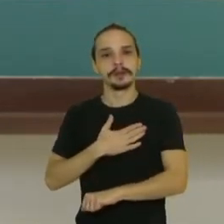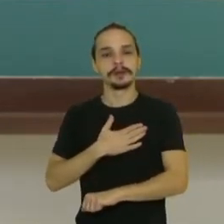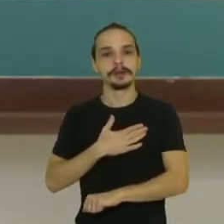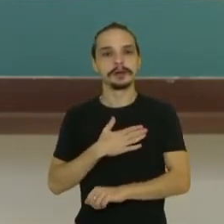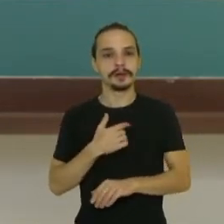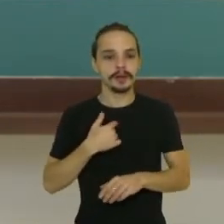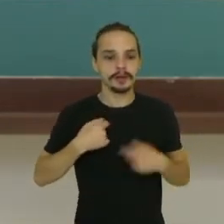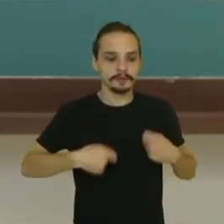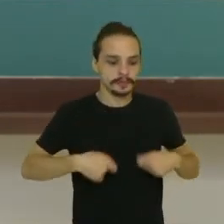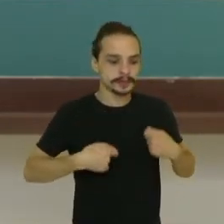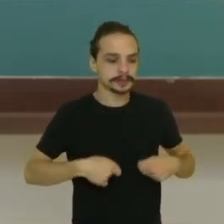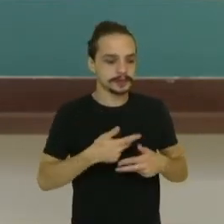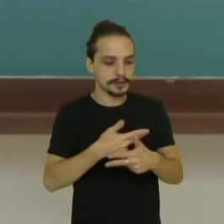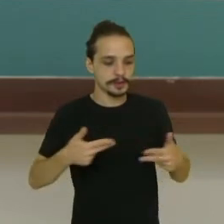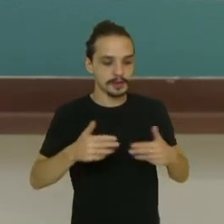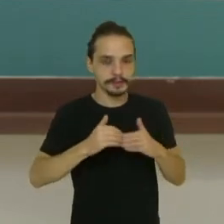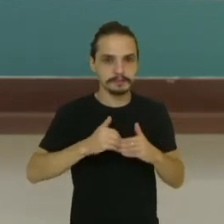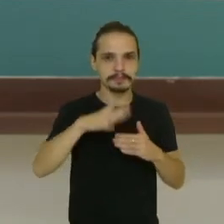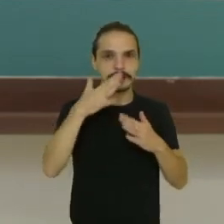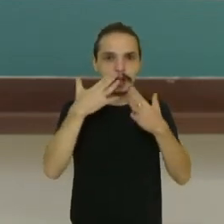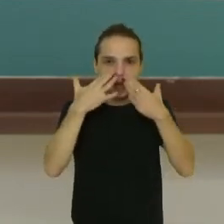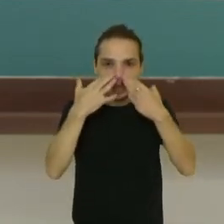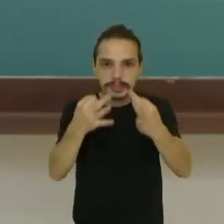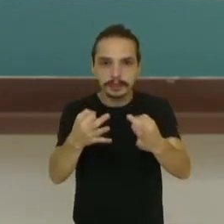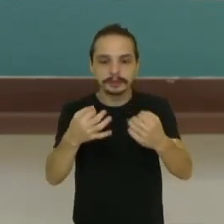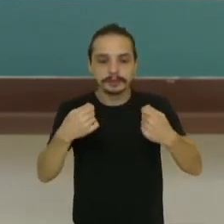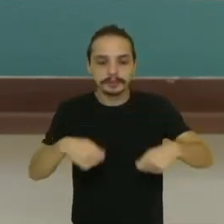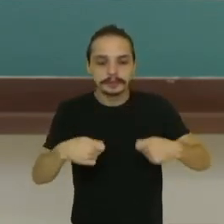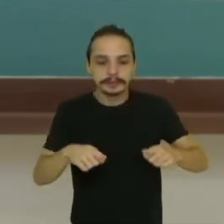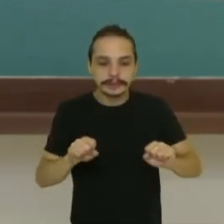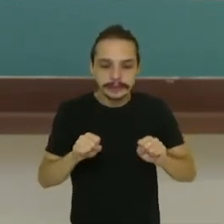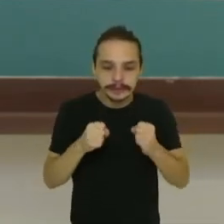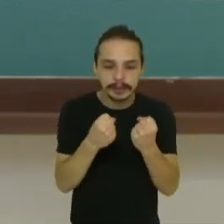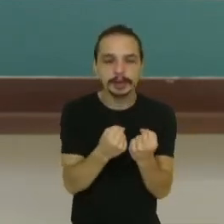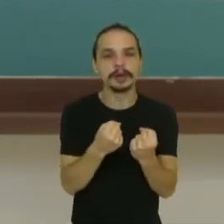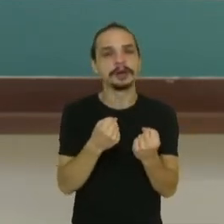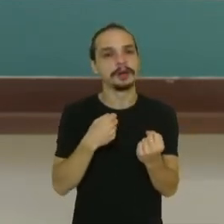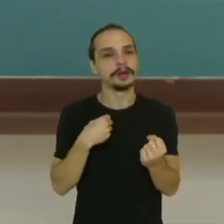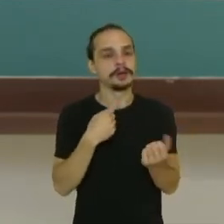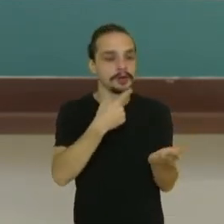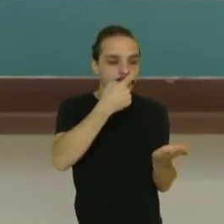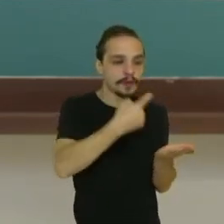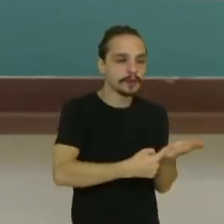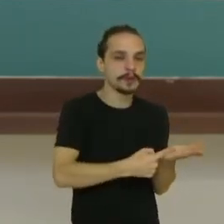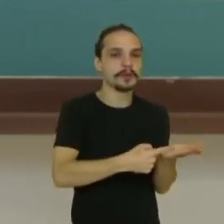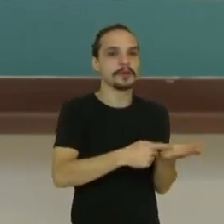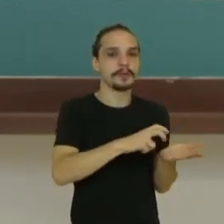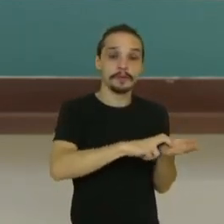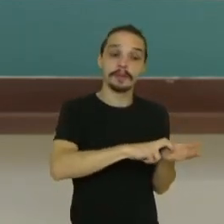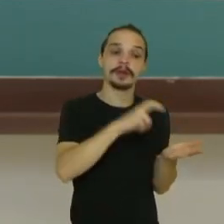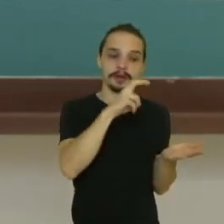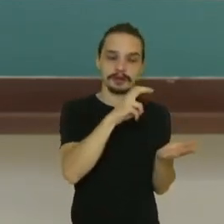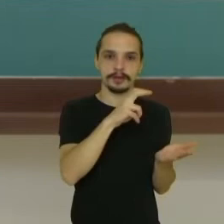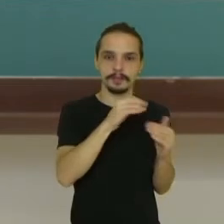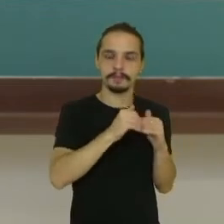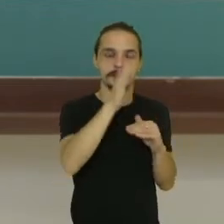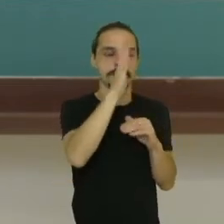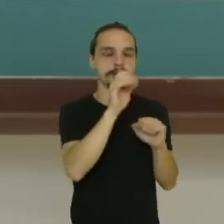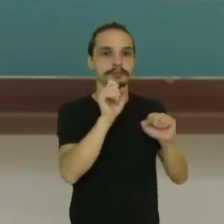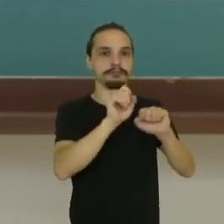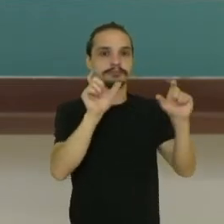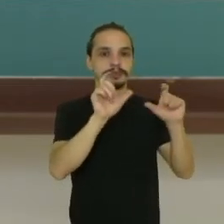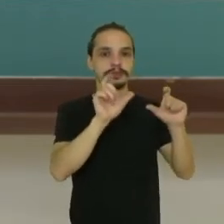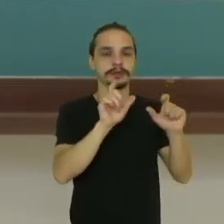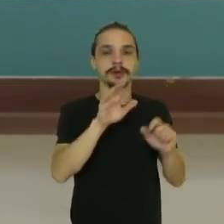demandam maior concentração que exigem uma maior dedicação eu procuro marcá-las para o período da manhã